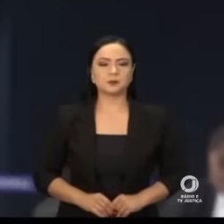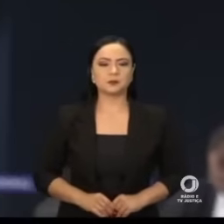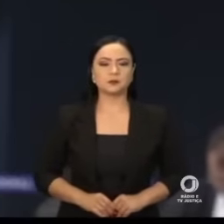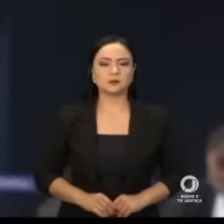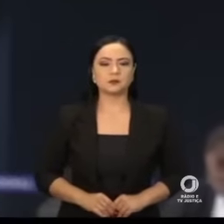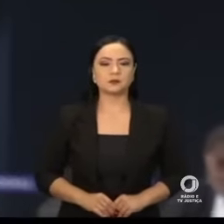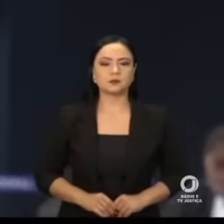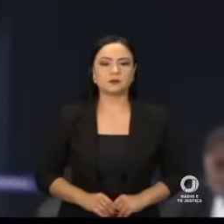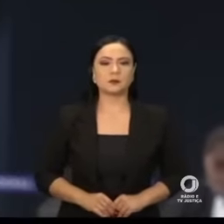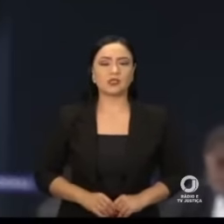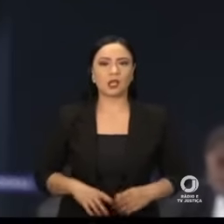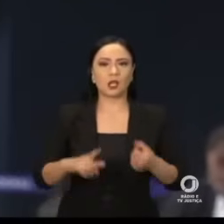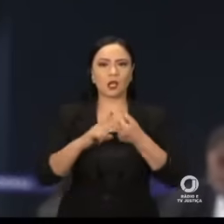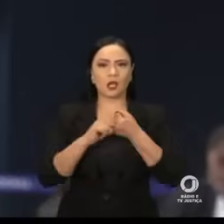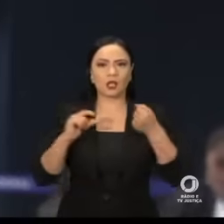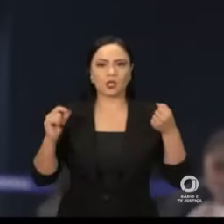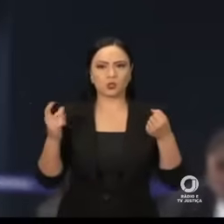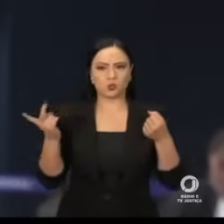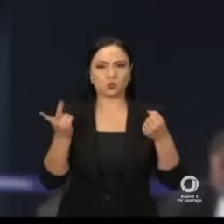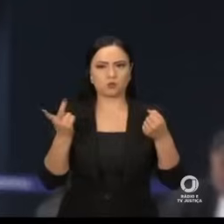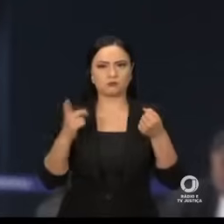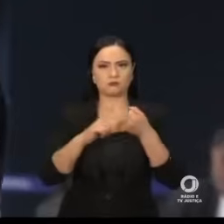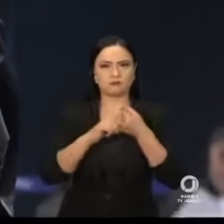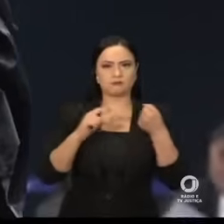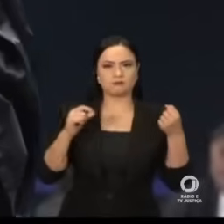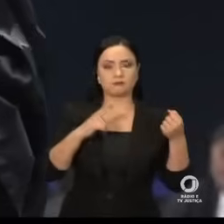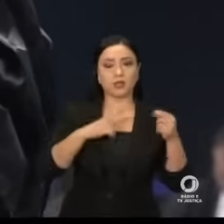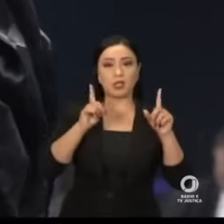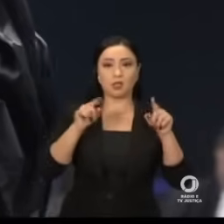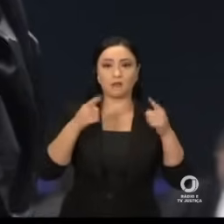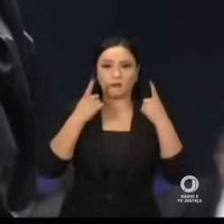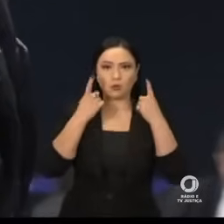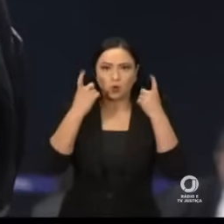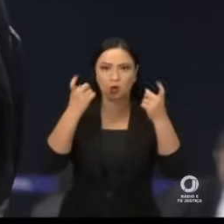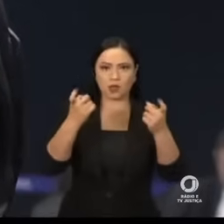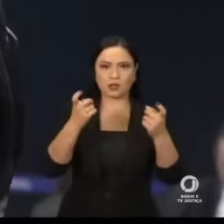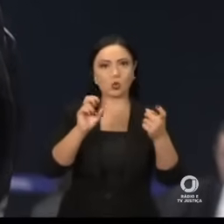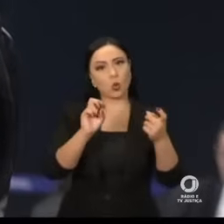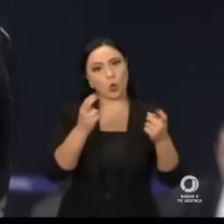ambos os artigos tratam de violência ou grave ameaça.